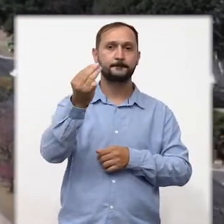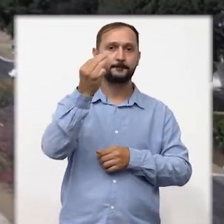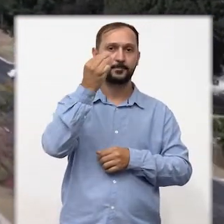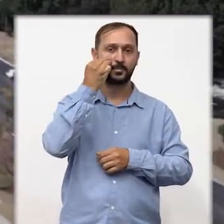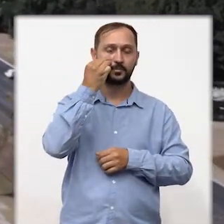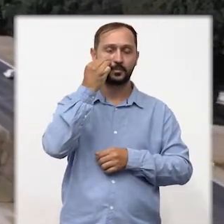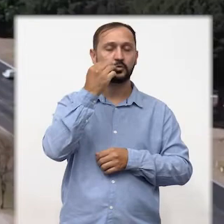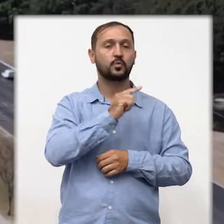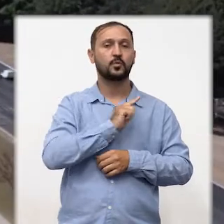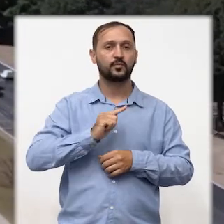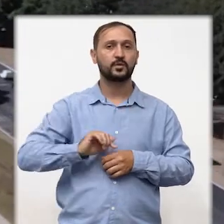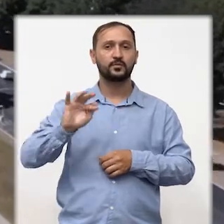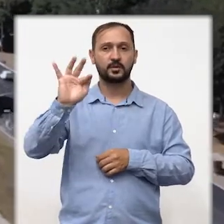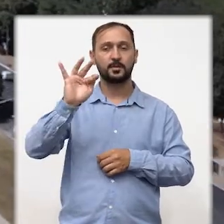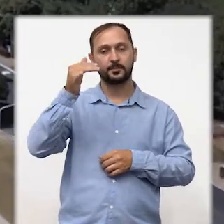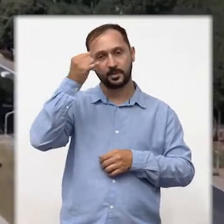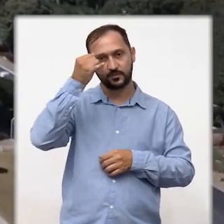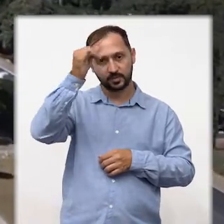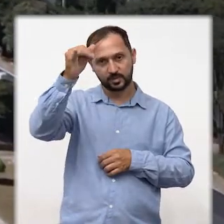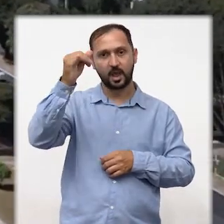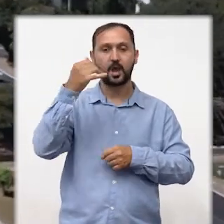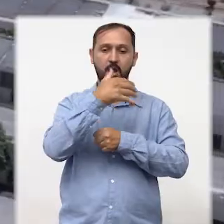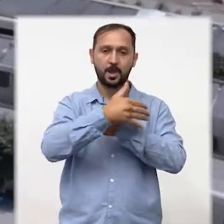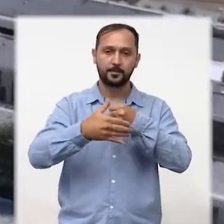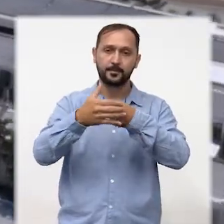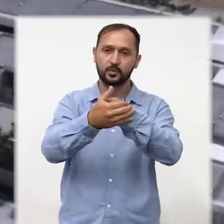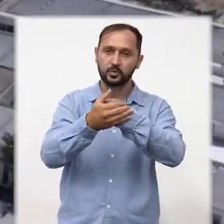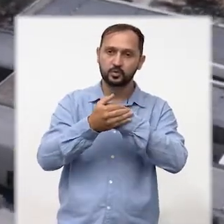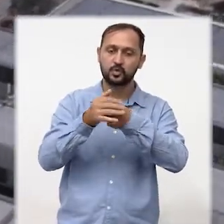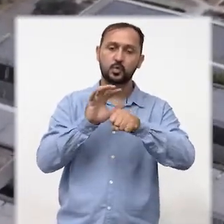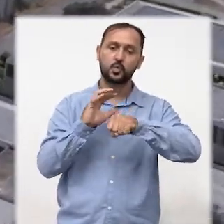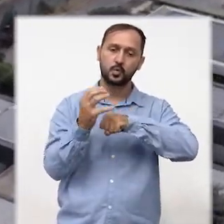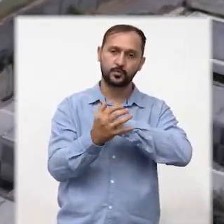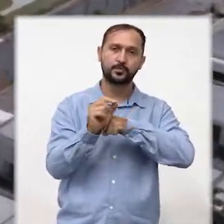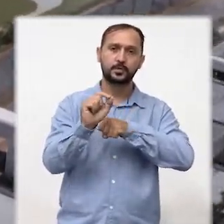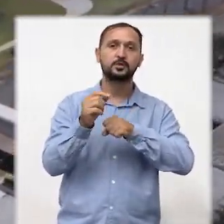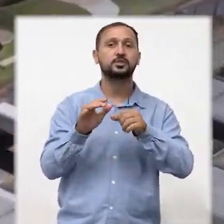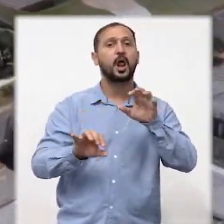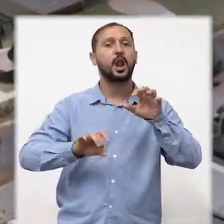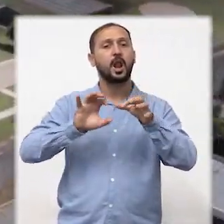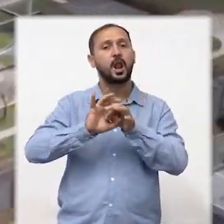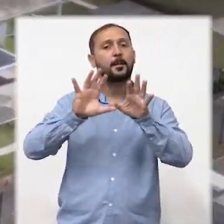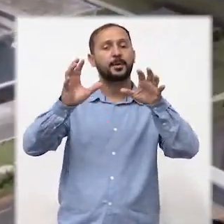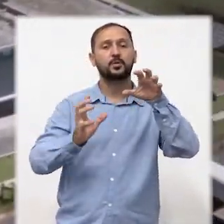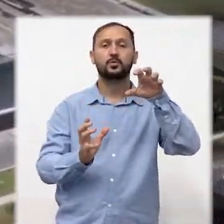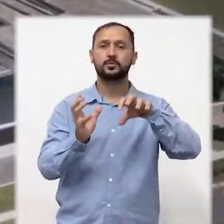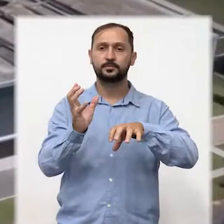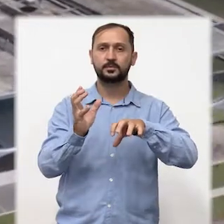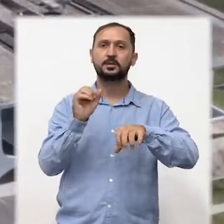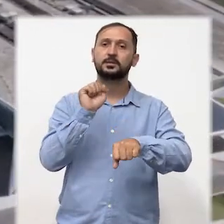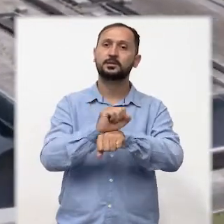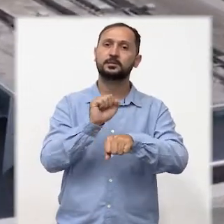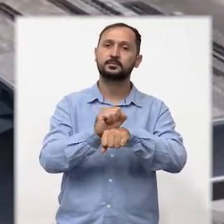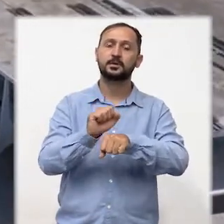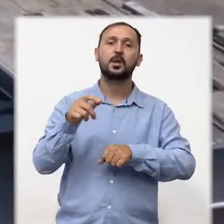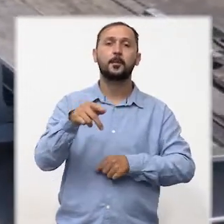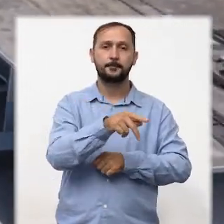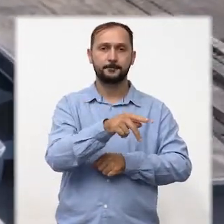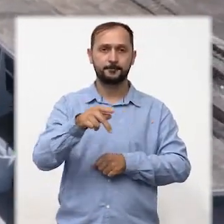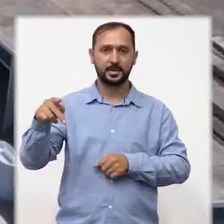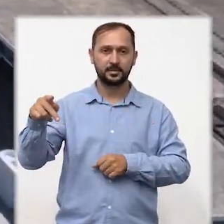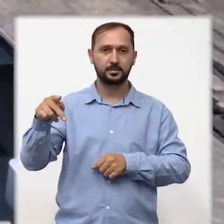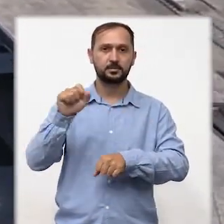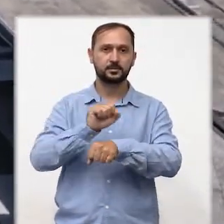do Programa Federal de Enfrentamento ao Coronavírus. O projeto, aprovado pelo Congresso Nacional, aguarda a sanção do presidente